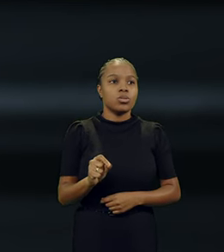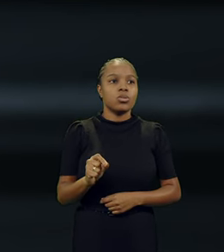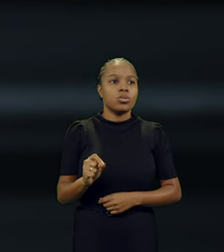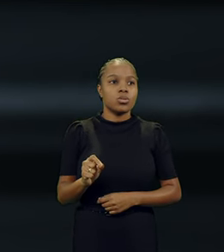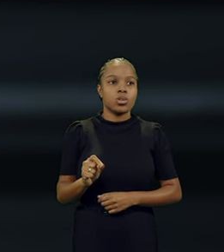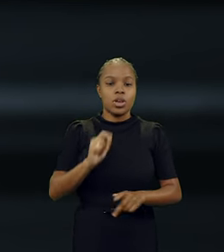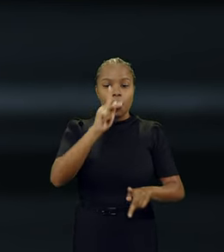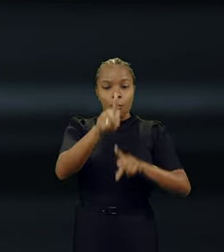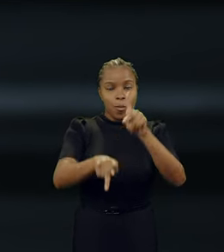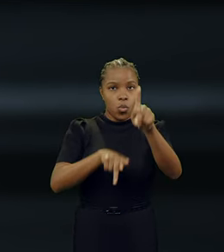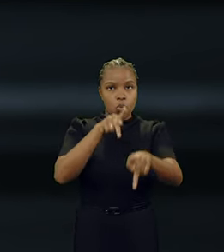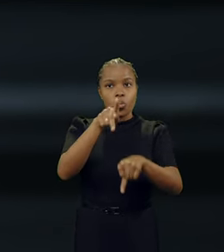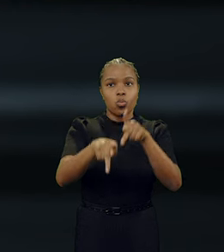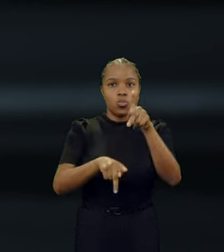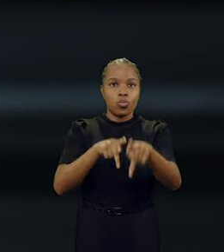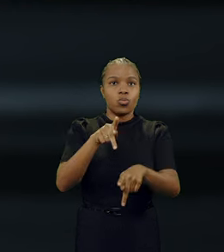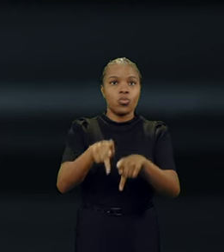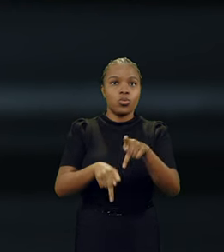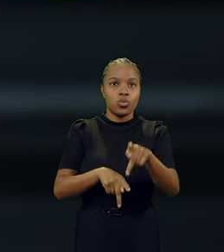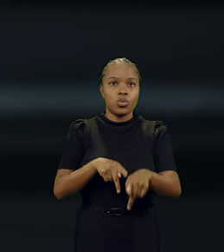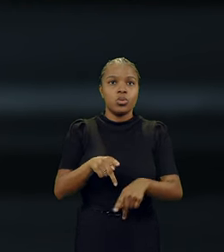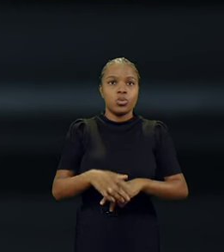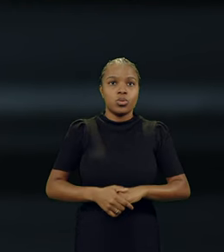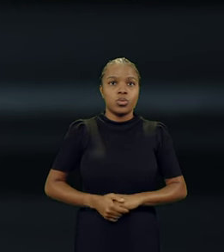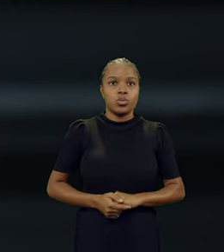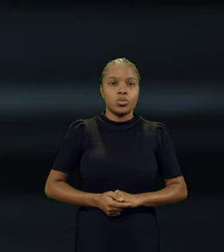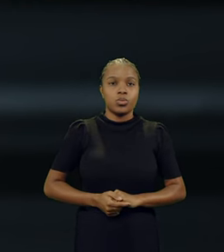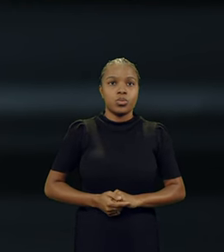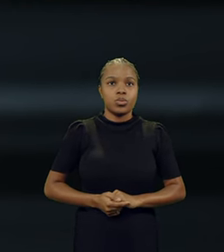povo, que nós chamamos de